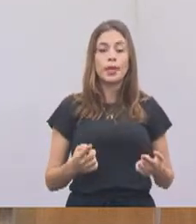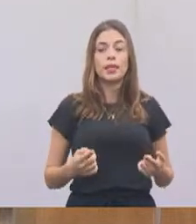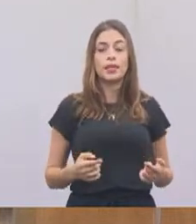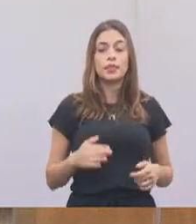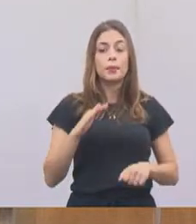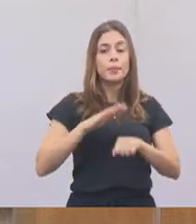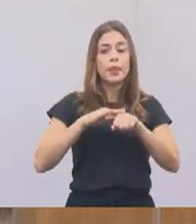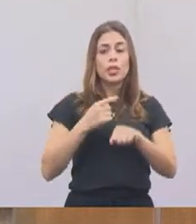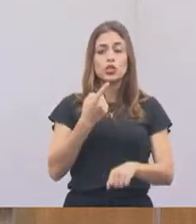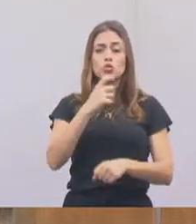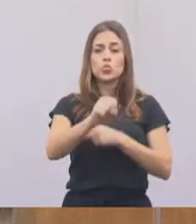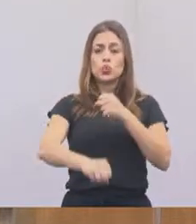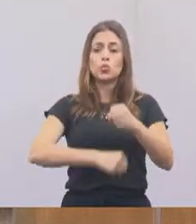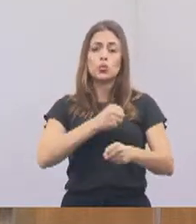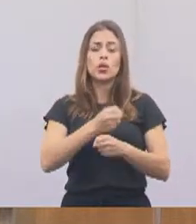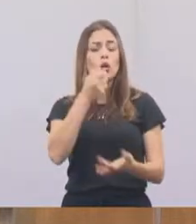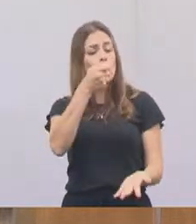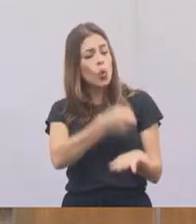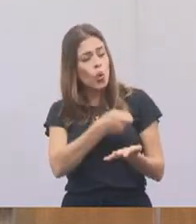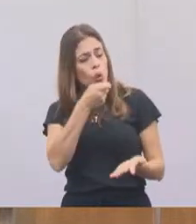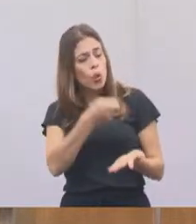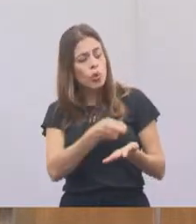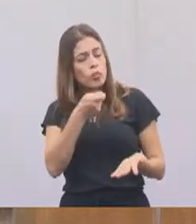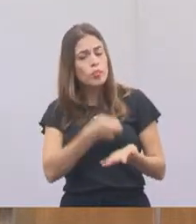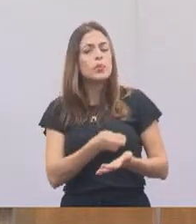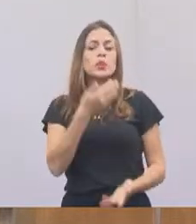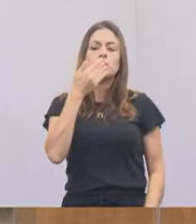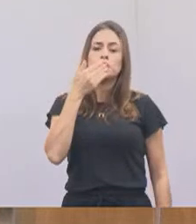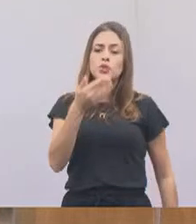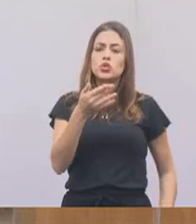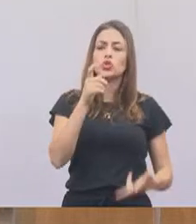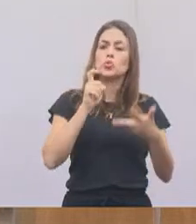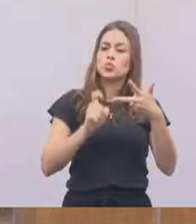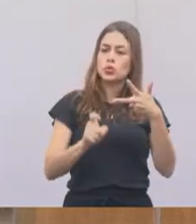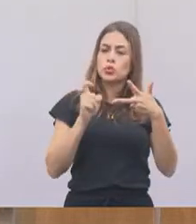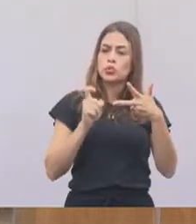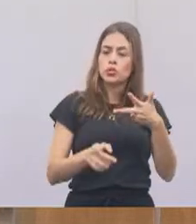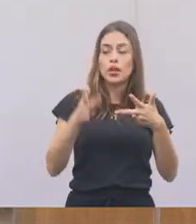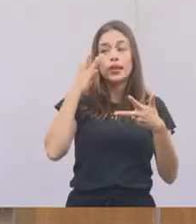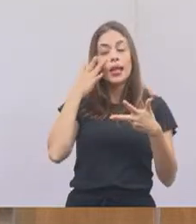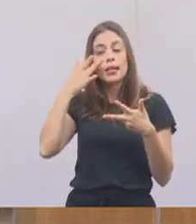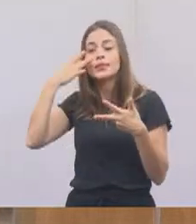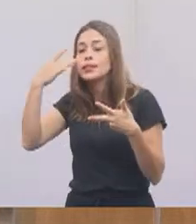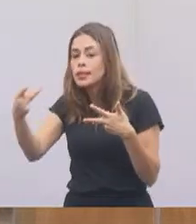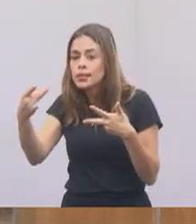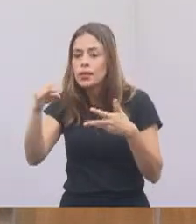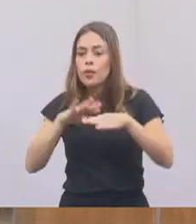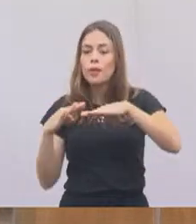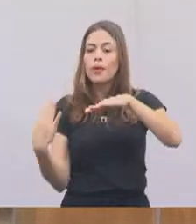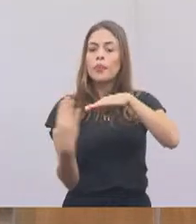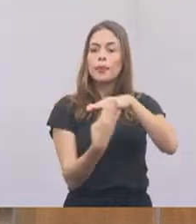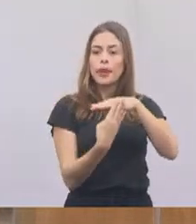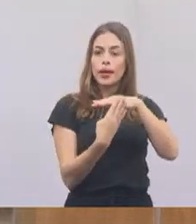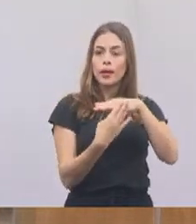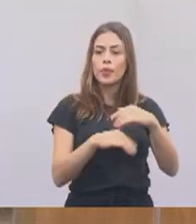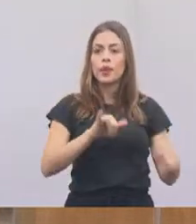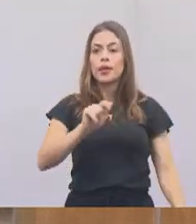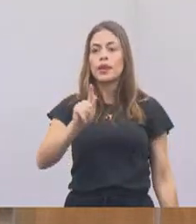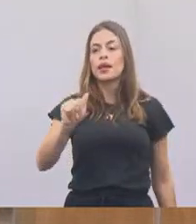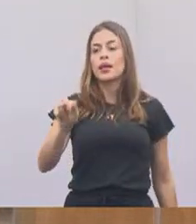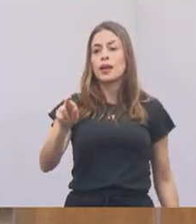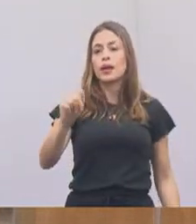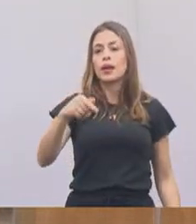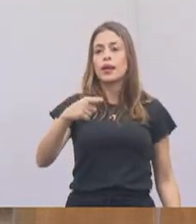de 1 ano eu venho cobrando aqui nessa casa, pedindo para que o Poder Executivo dê atenção ao bairro